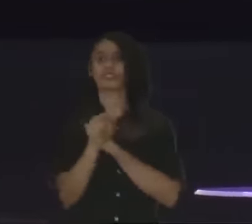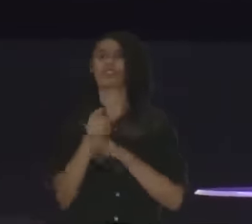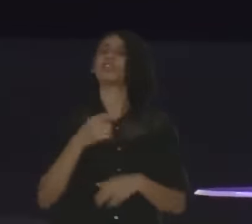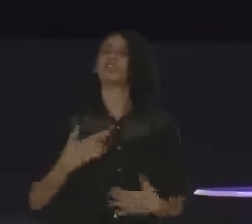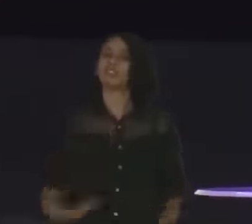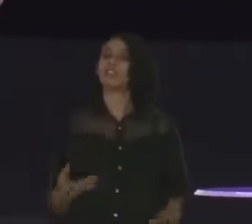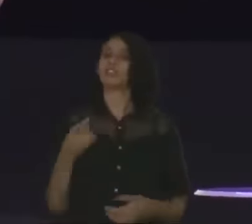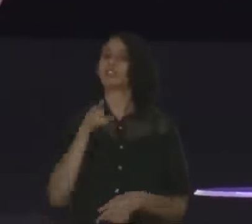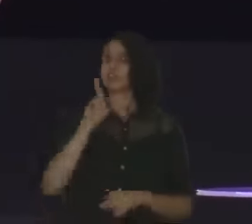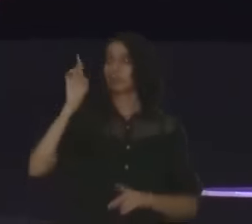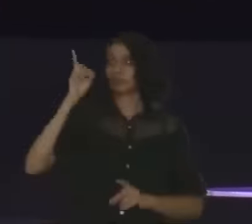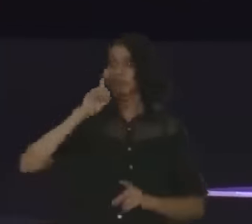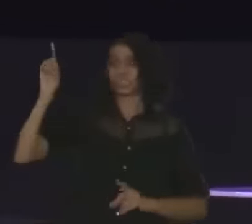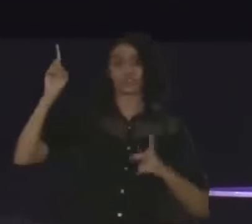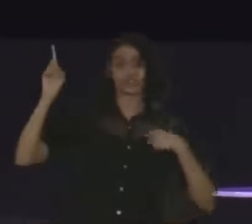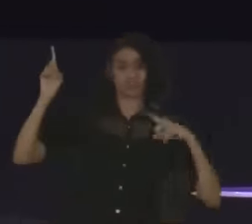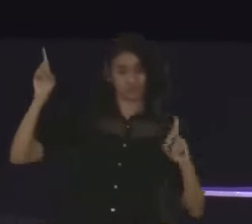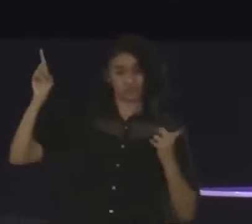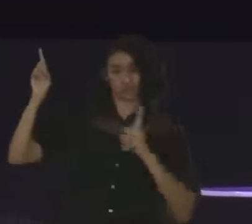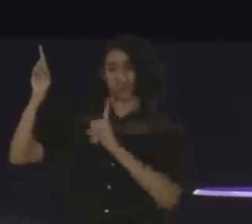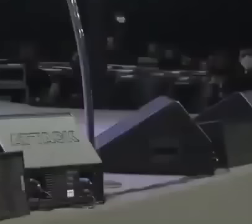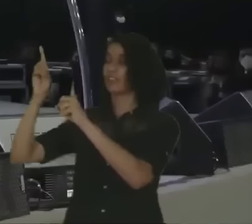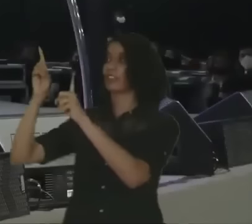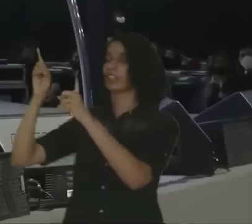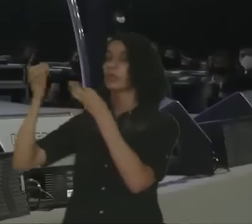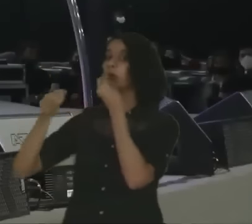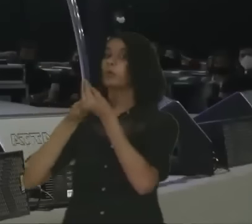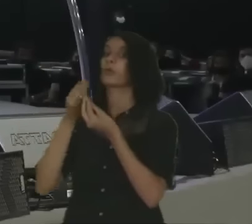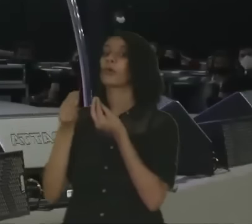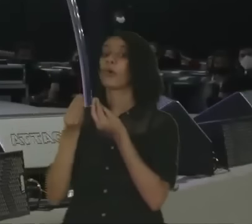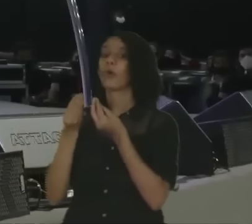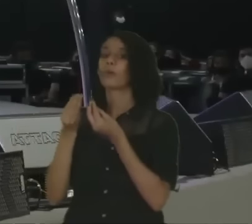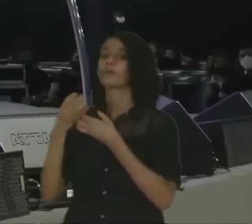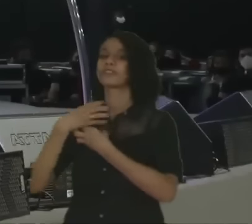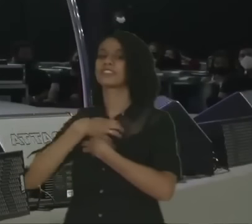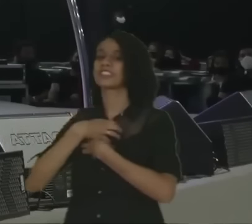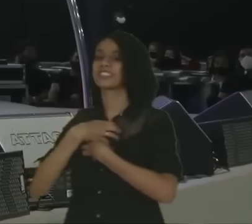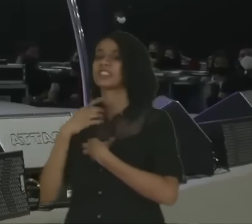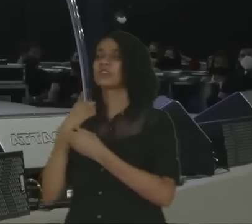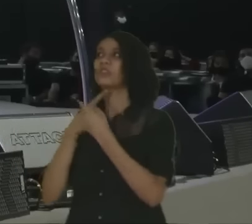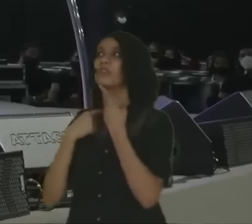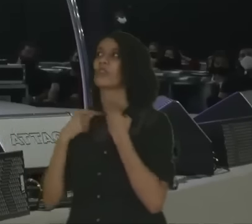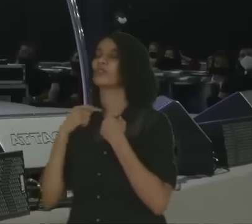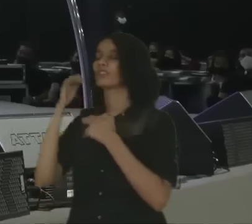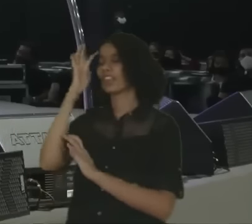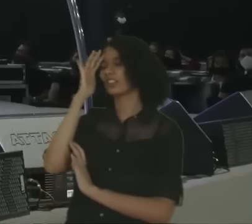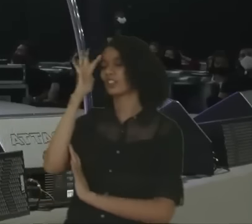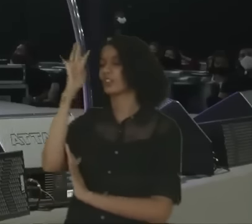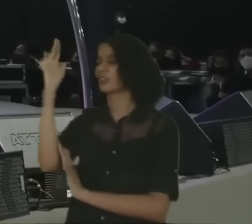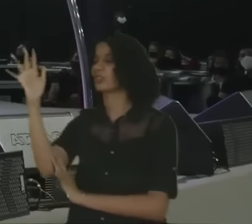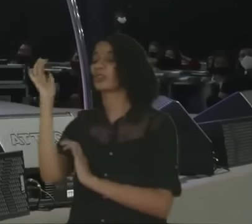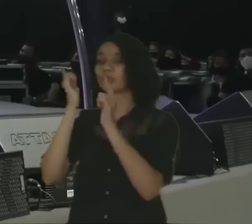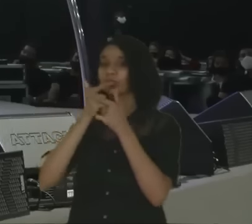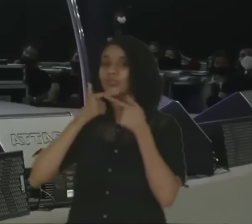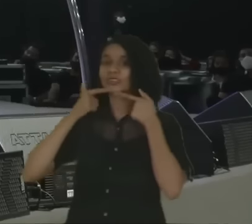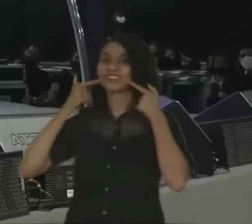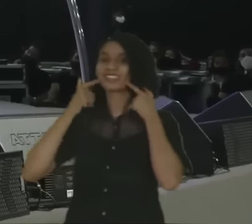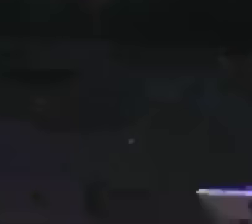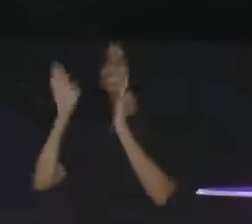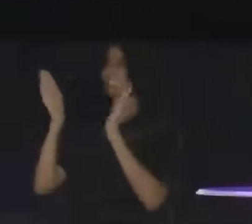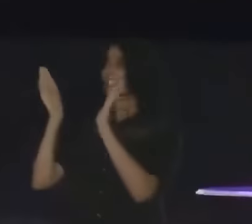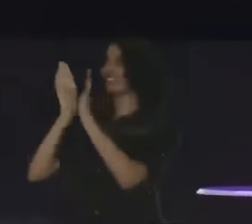até a presença de Deus Da maneira certa como com expectativas com anseios com sonhos com sorriso no rosto